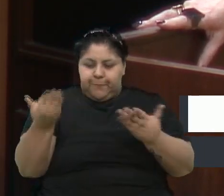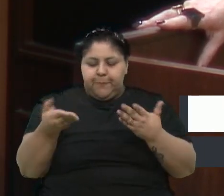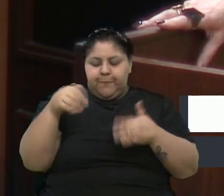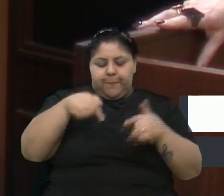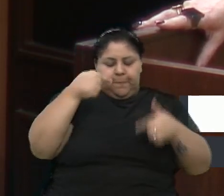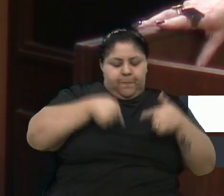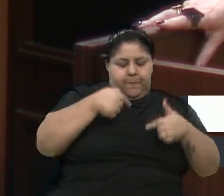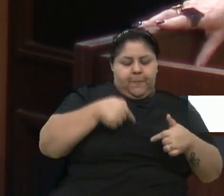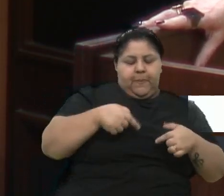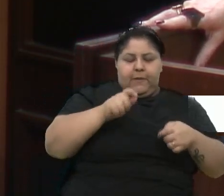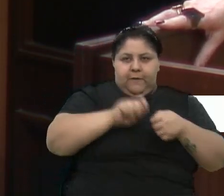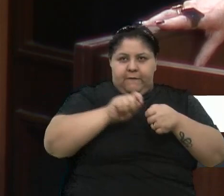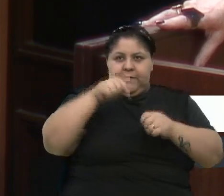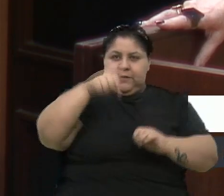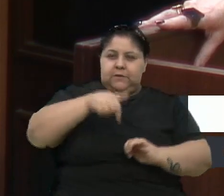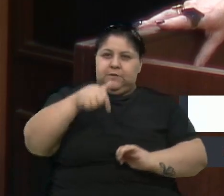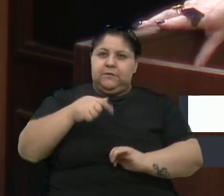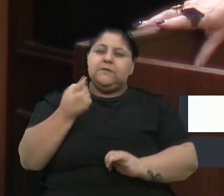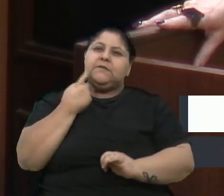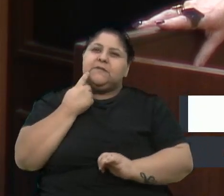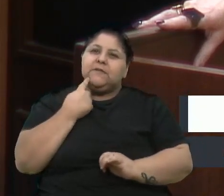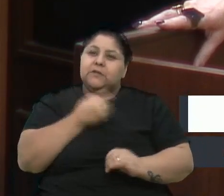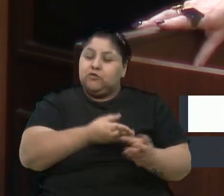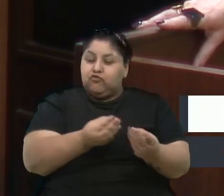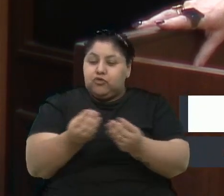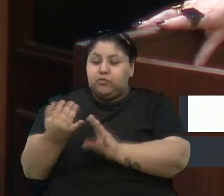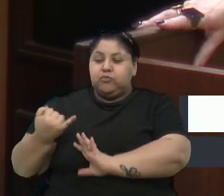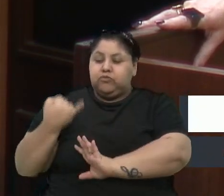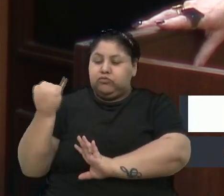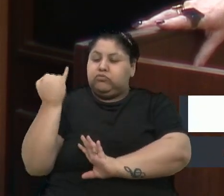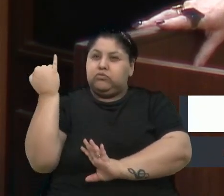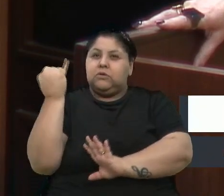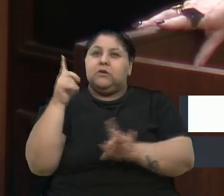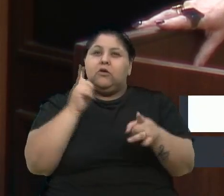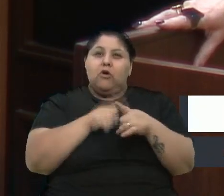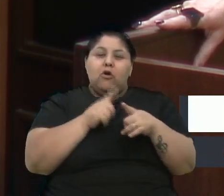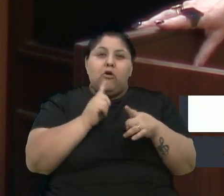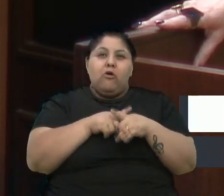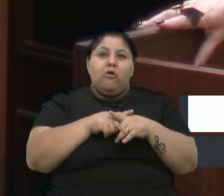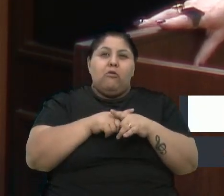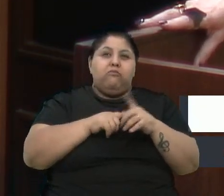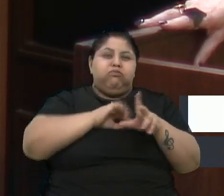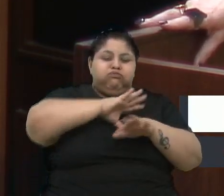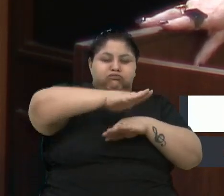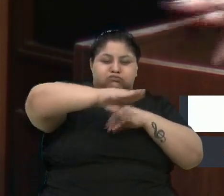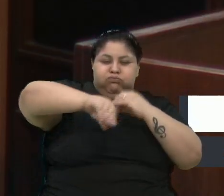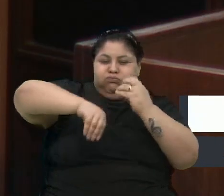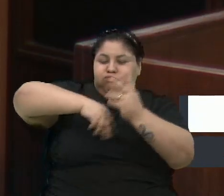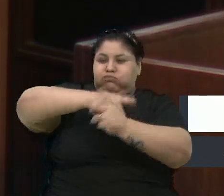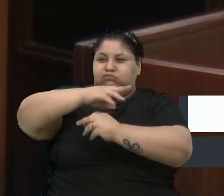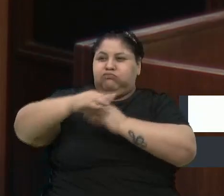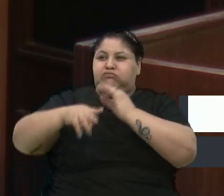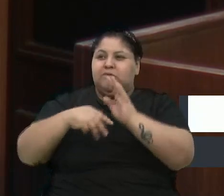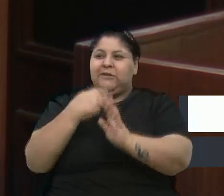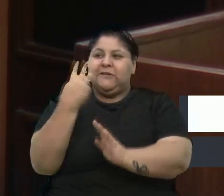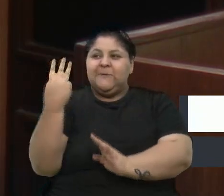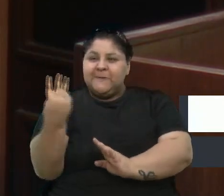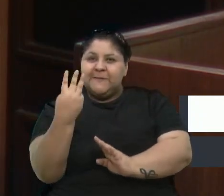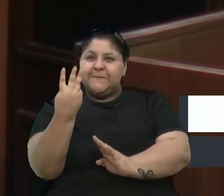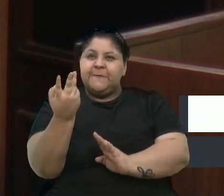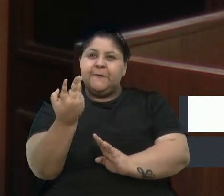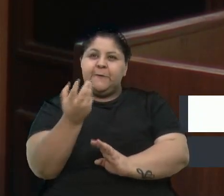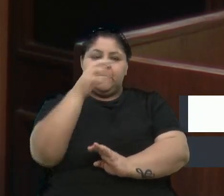na sexta-feira, ele foi muito importante porque ele envolveu os três setores